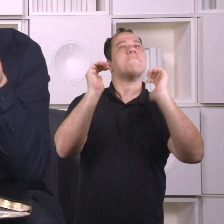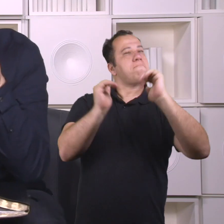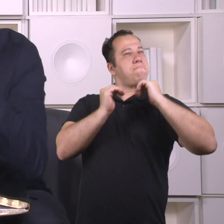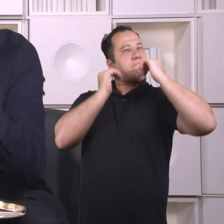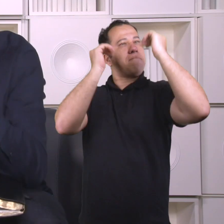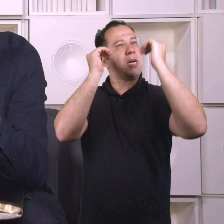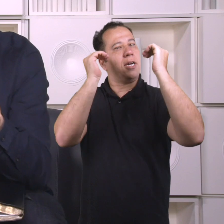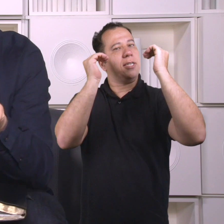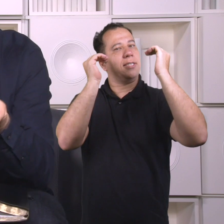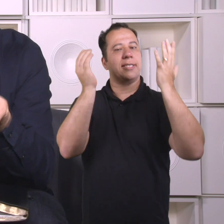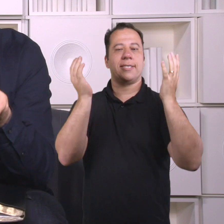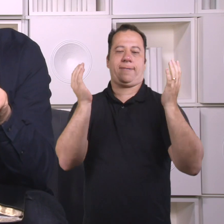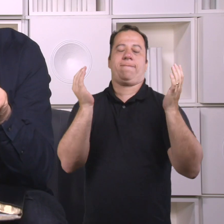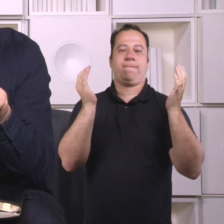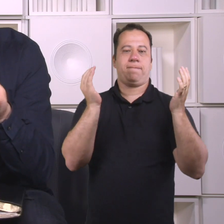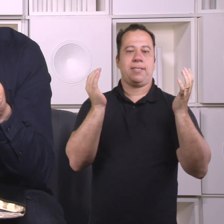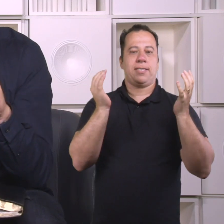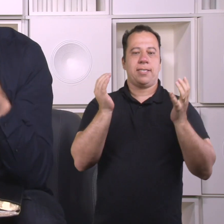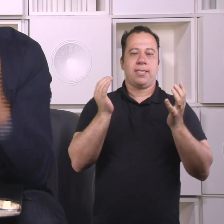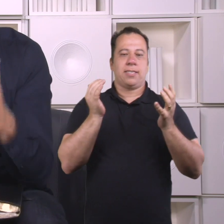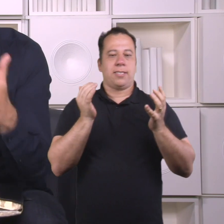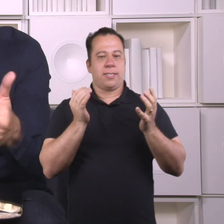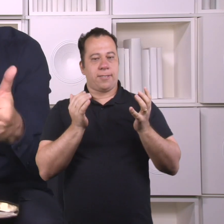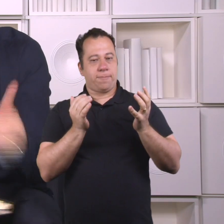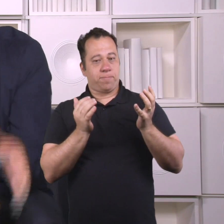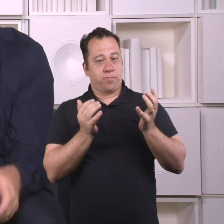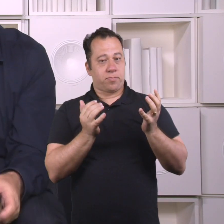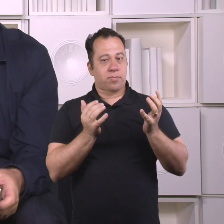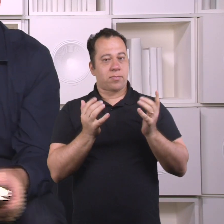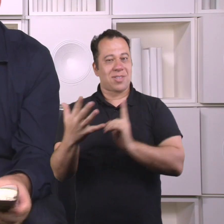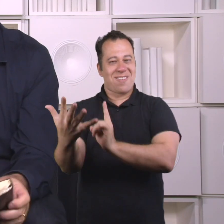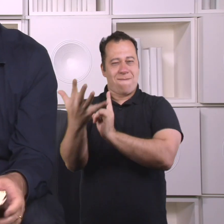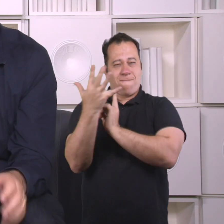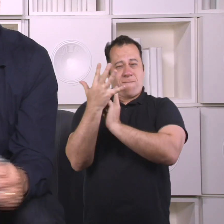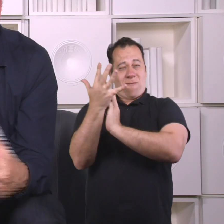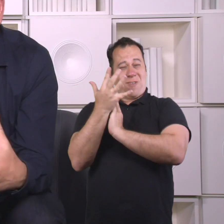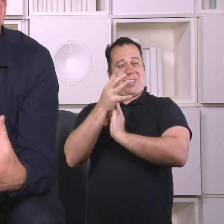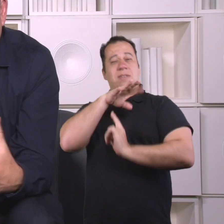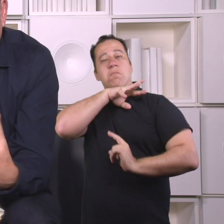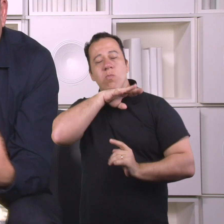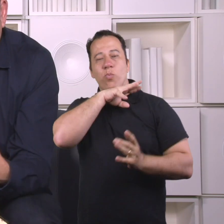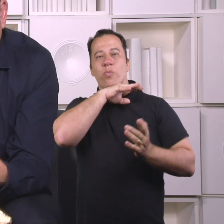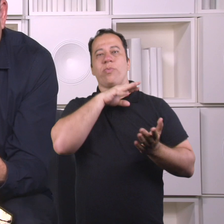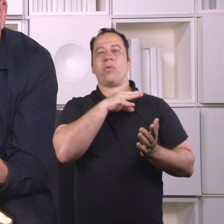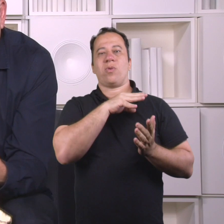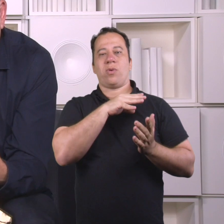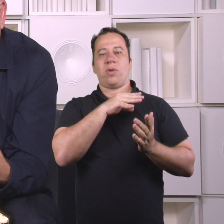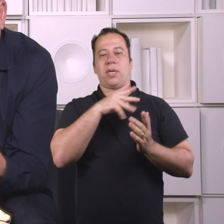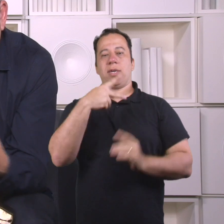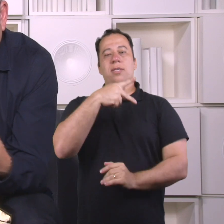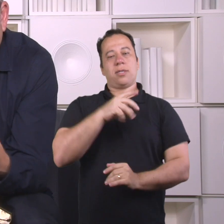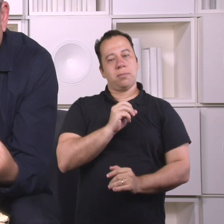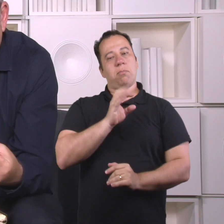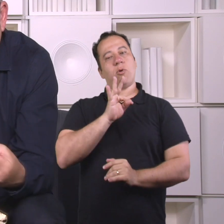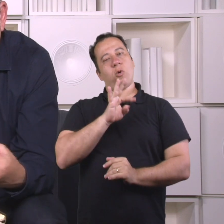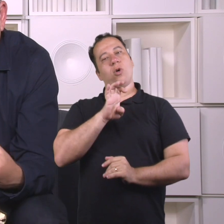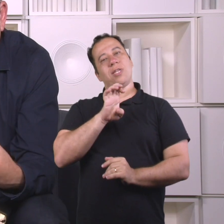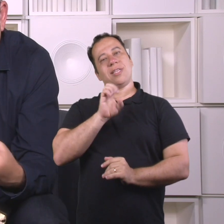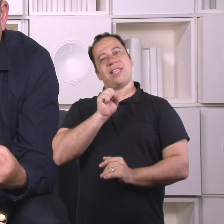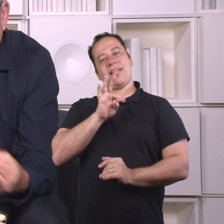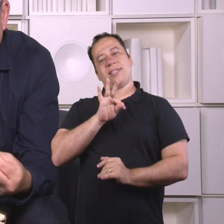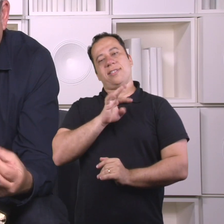fato deve, debaixo da influência de uma potestade. Então, existem essas